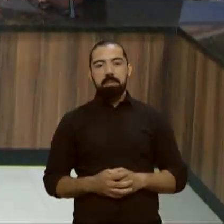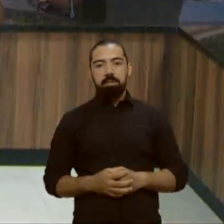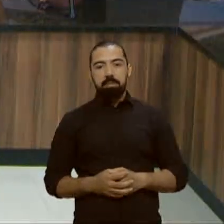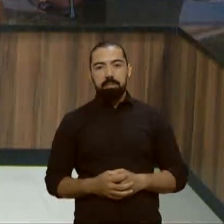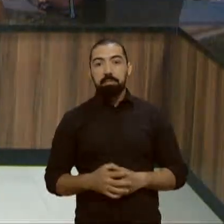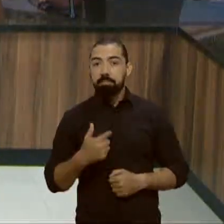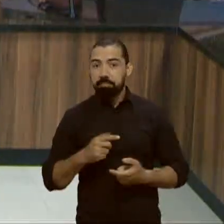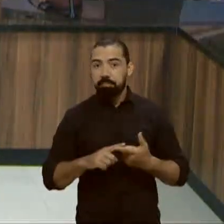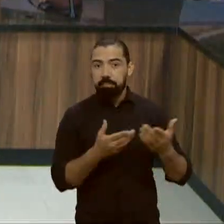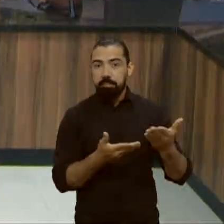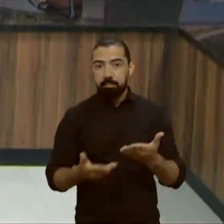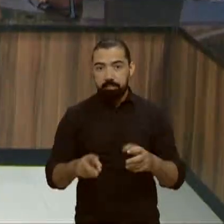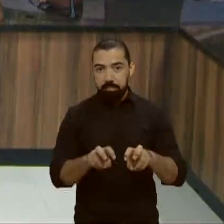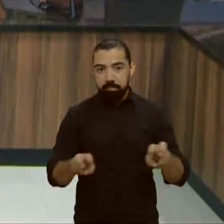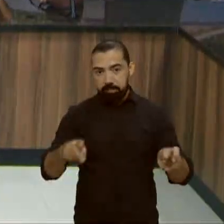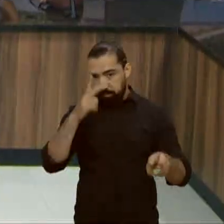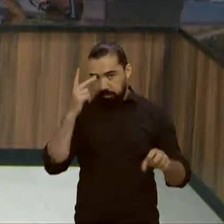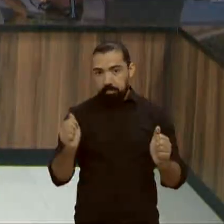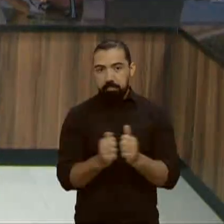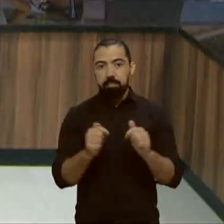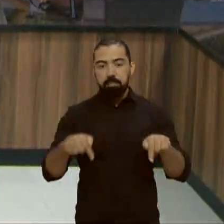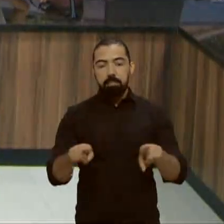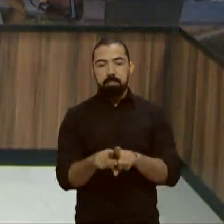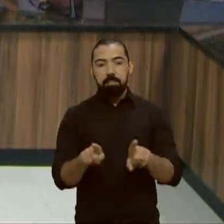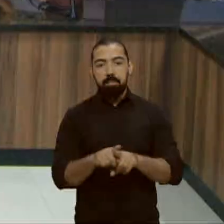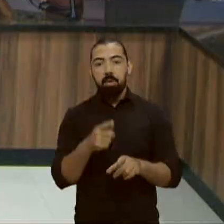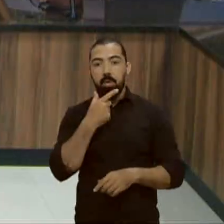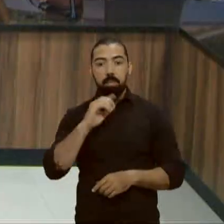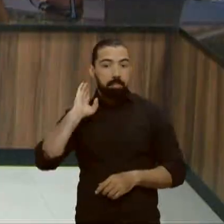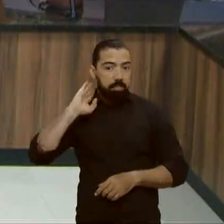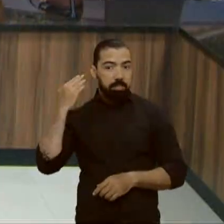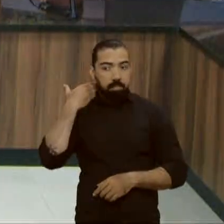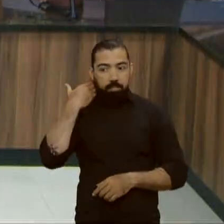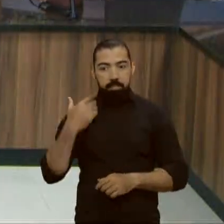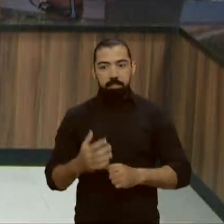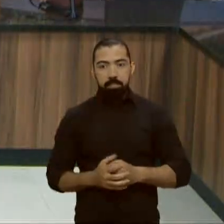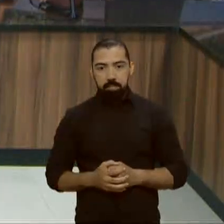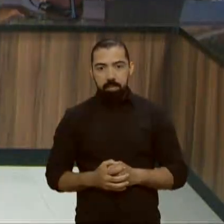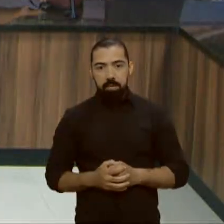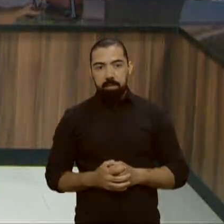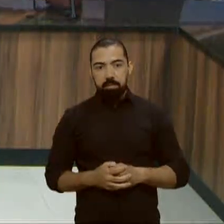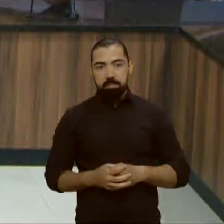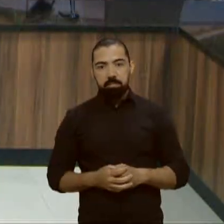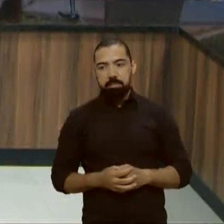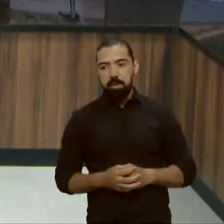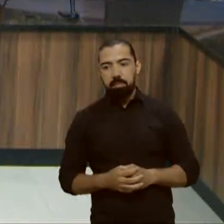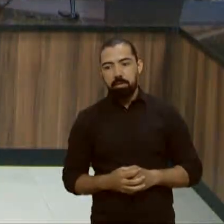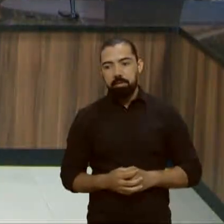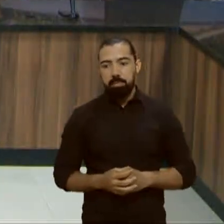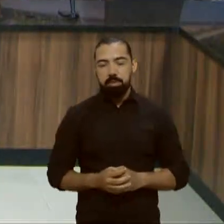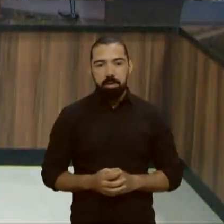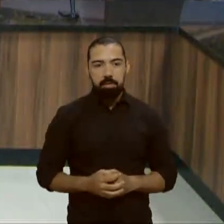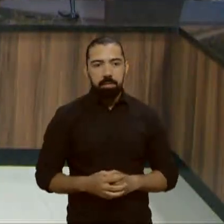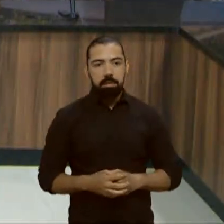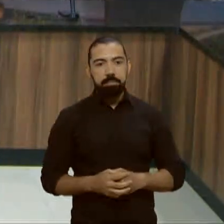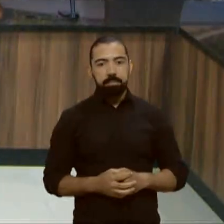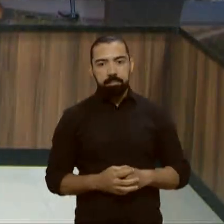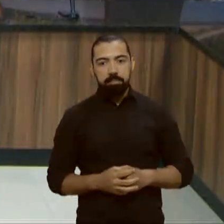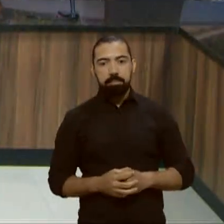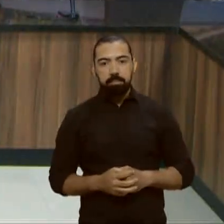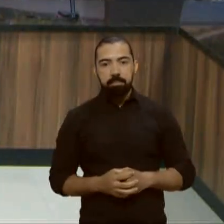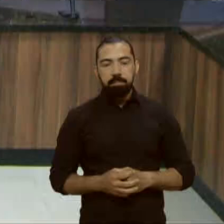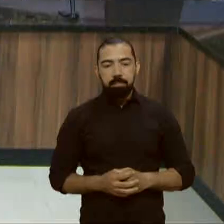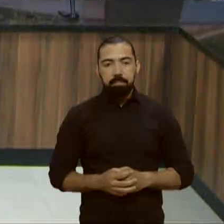Gostaria de convidar para compor a mesa conosco o delegado do Departamento de Polícia Especializada, Dr. Alisson Nunes, por gentileza.